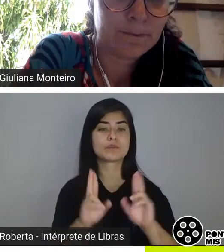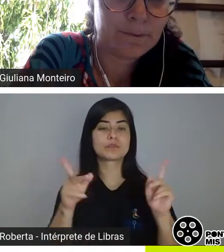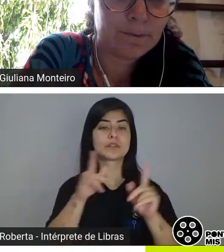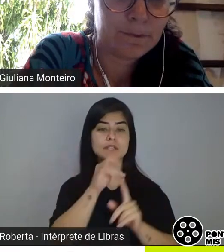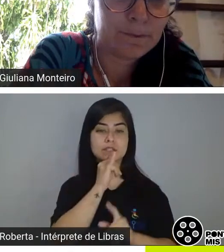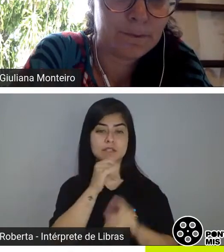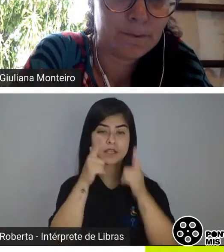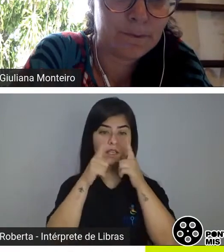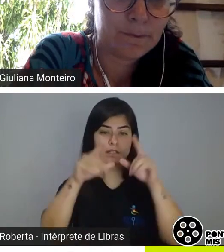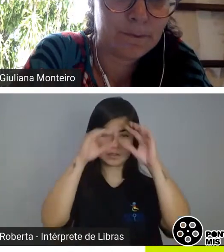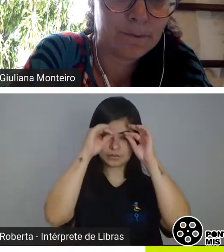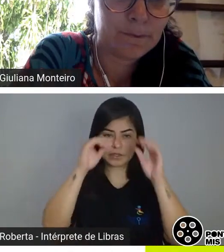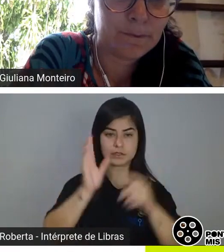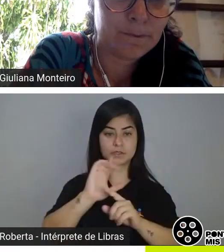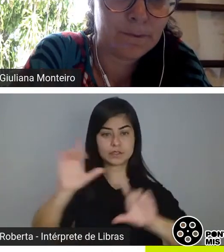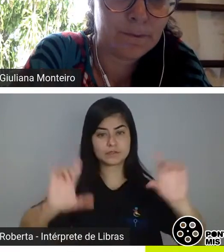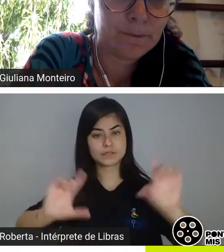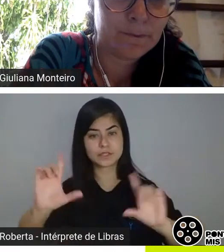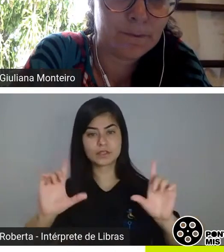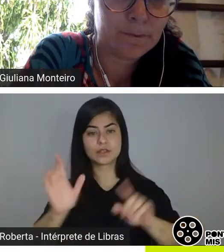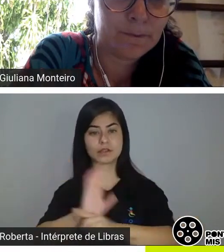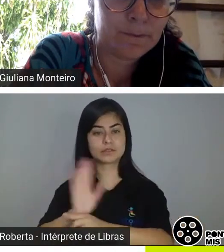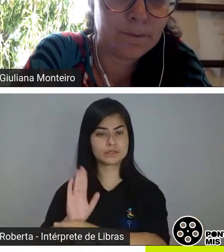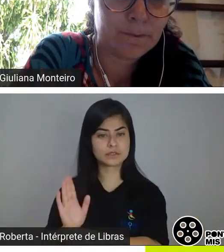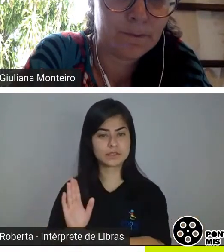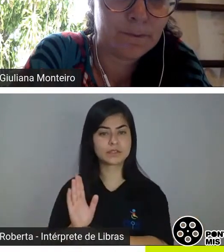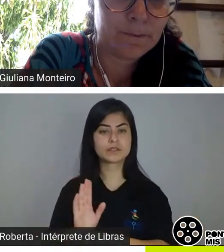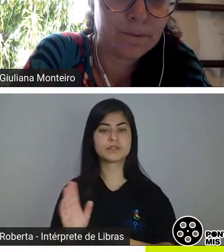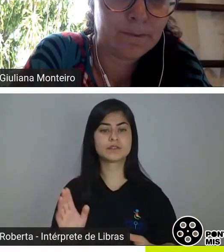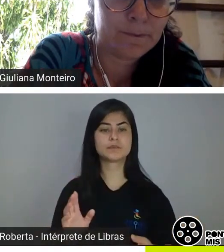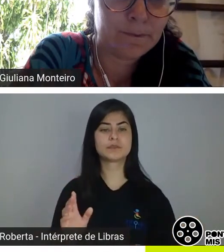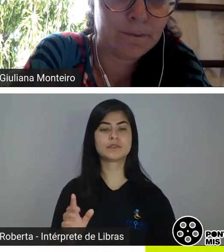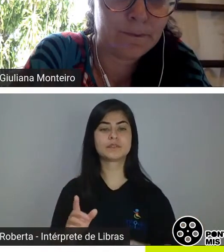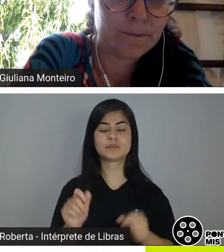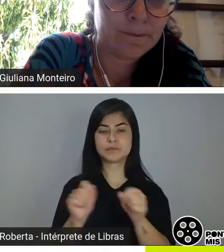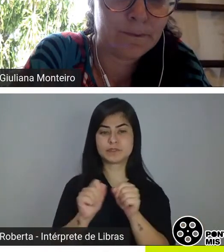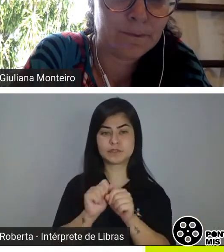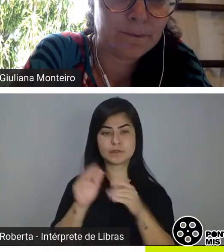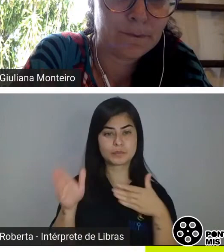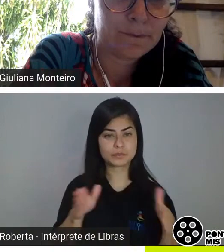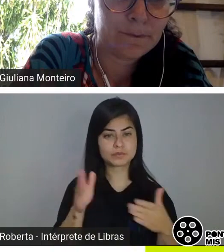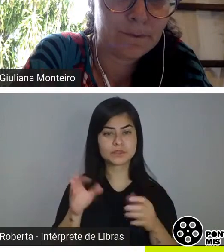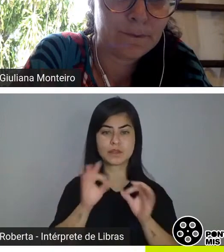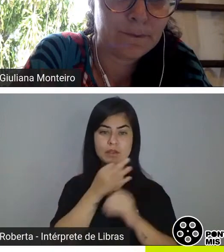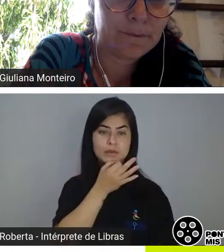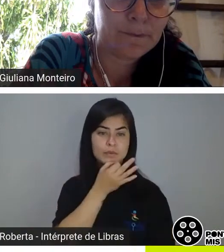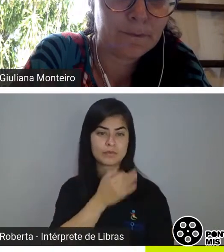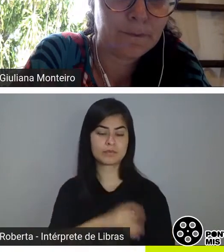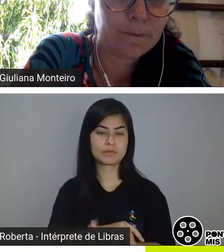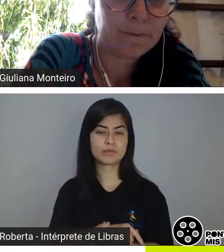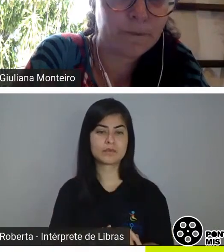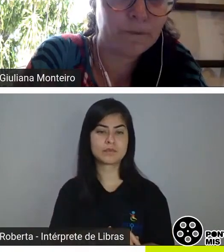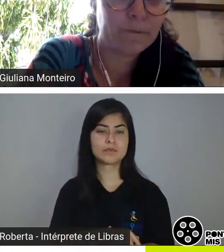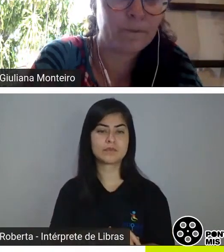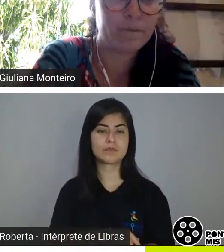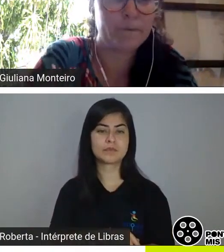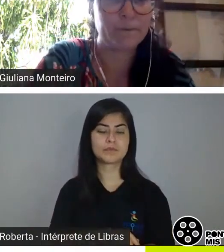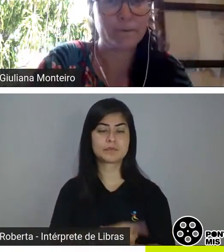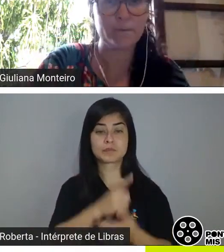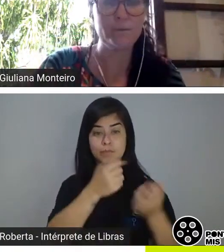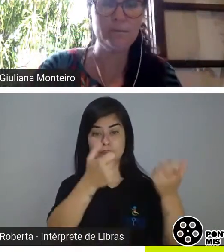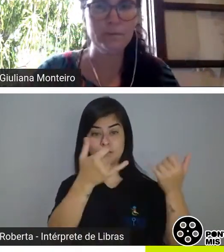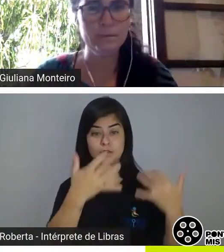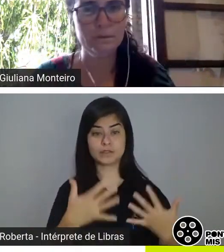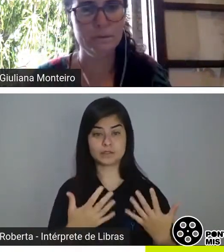linguagem da televisão, do cinema, da própria produção, obviamente? Como é que... Um pouco disso você estava já falando,